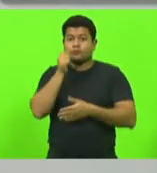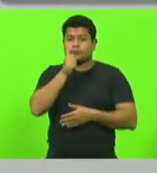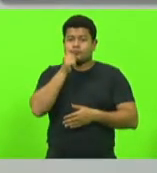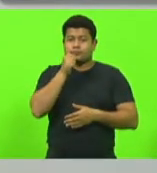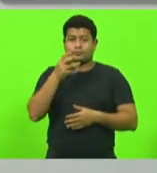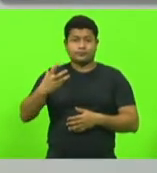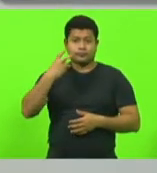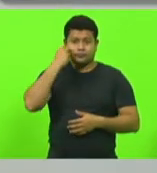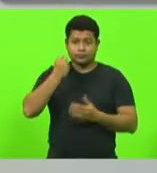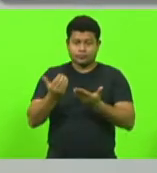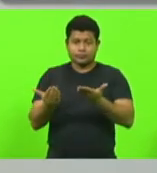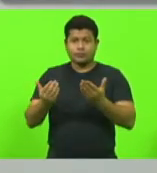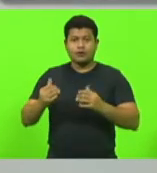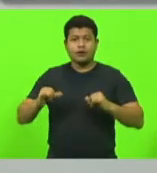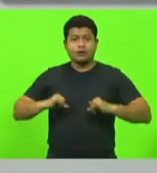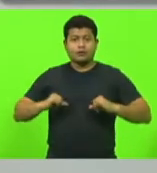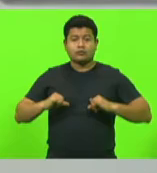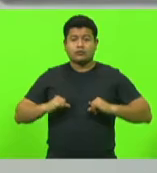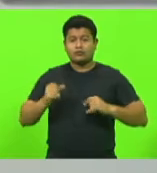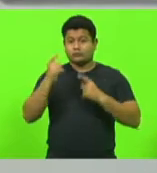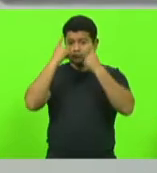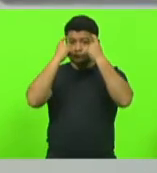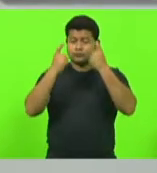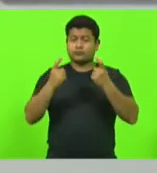mulheres vítimas de violência também.